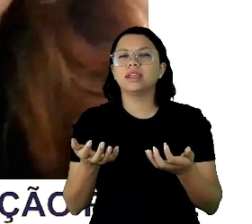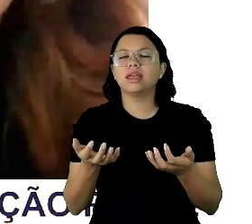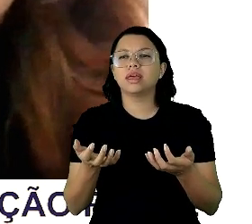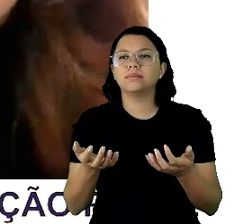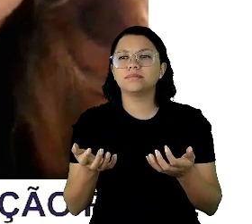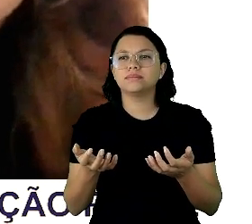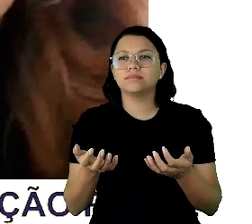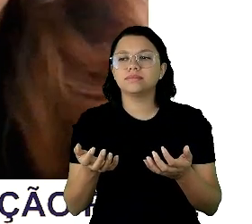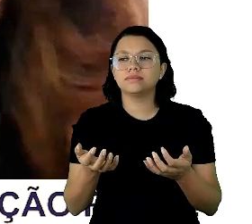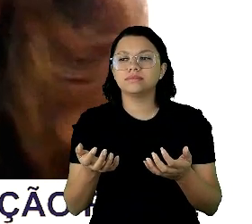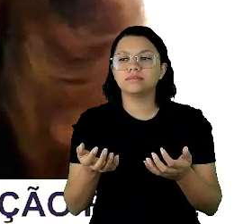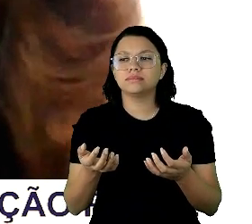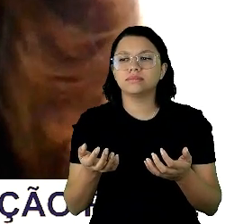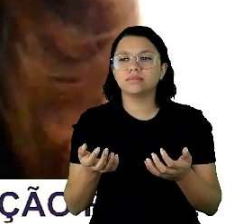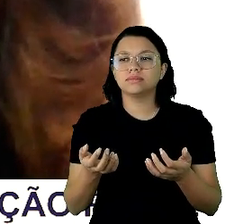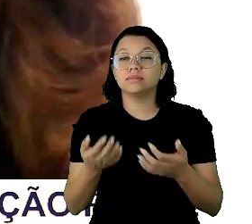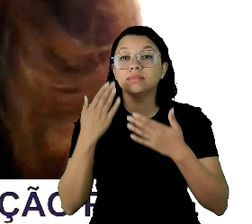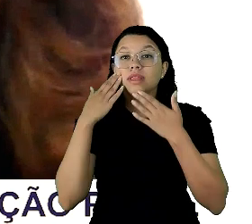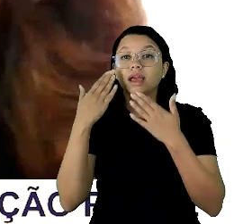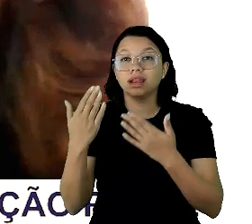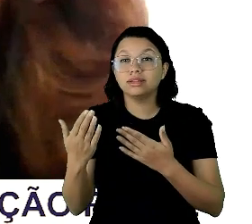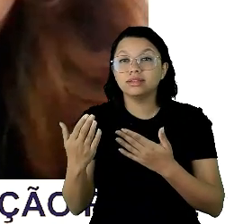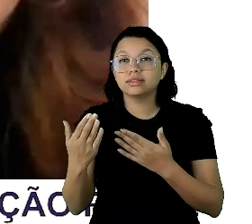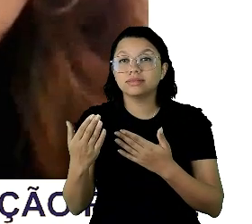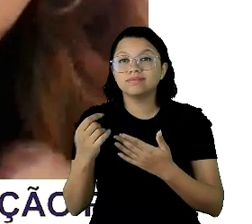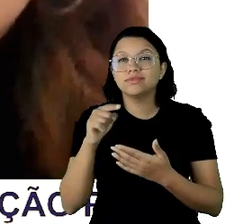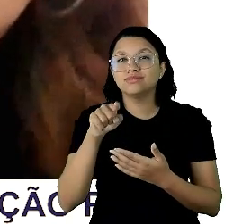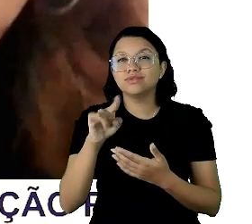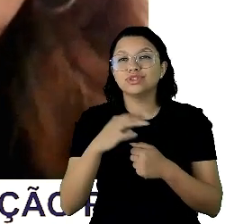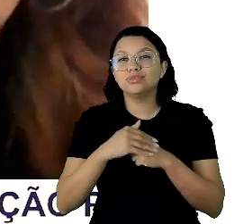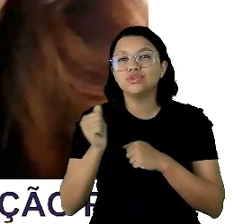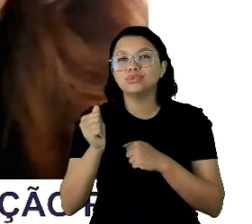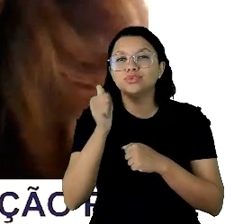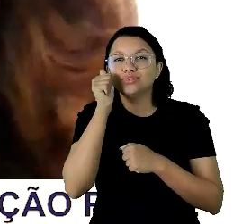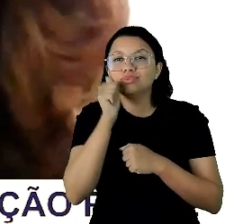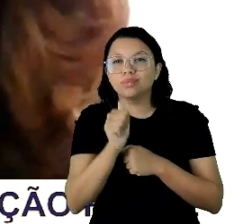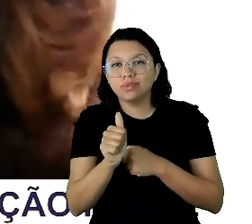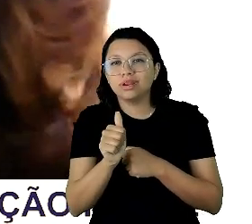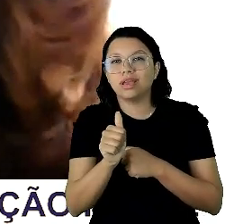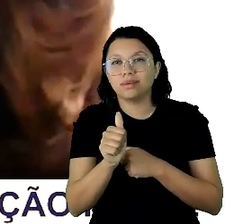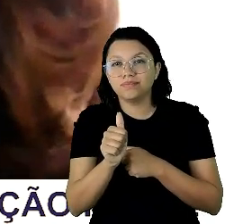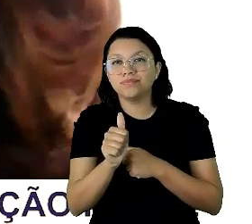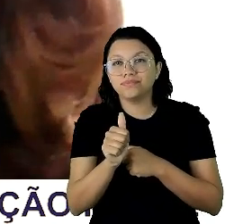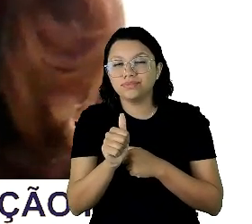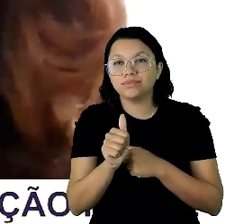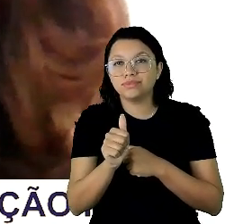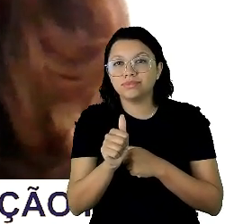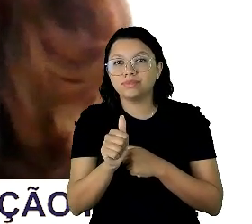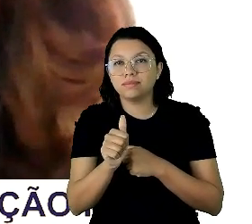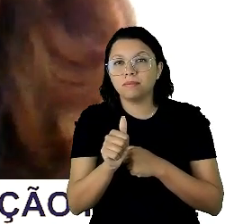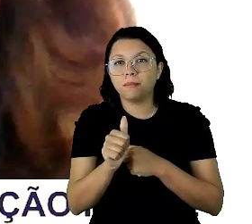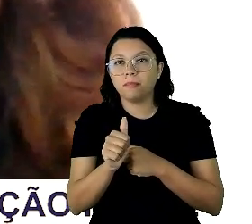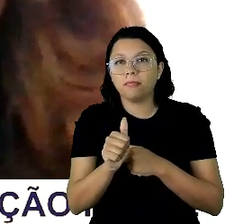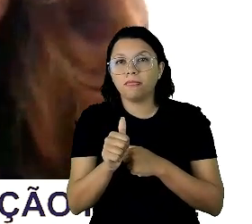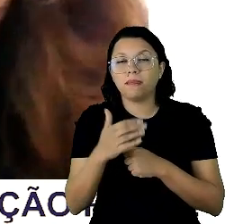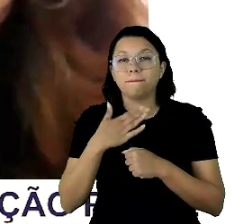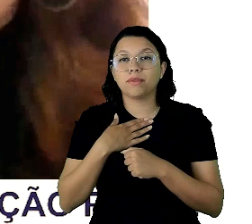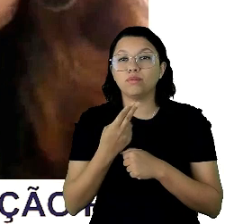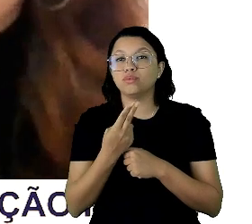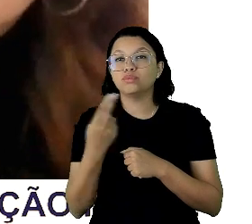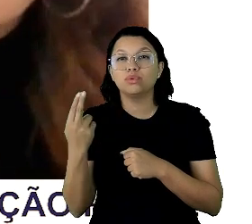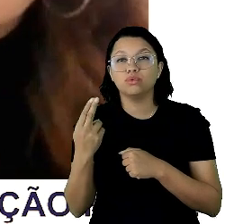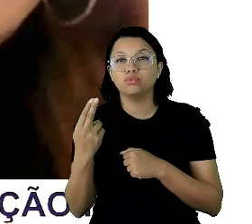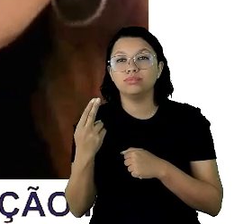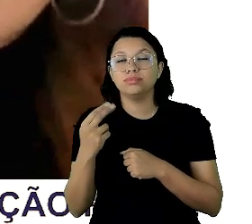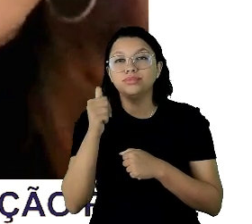agradecer uma coisa, que a senhora me chamou de mulher, né, pelo meu nome feminino o tempo todo.